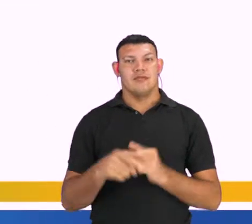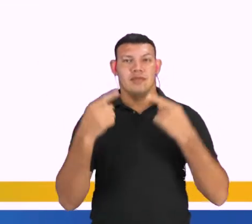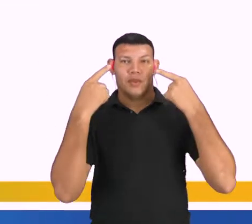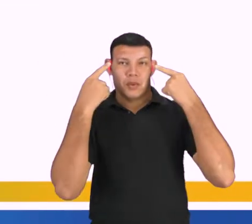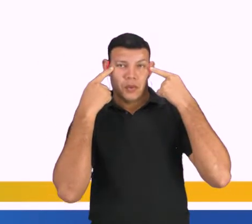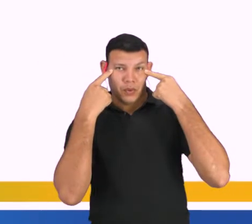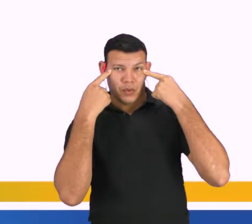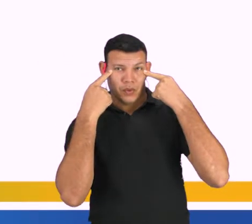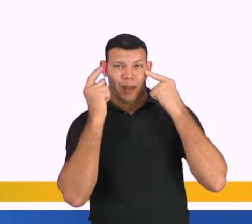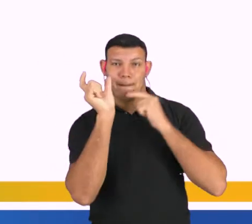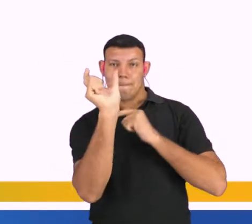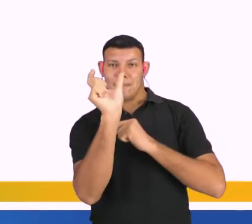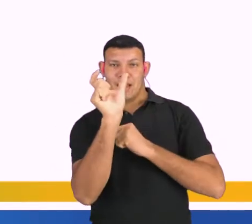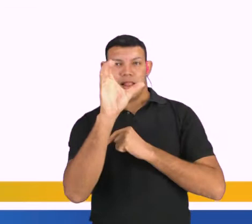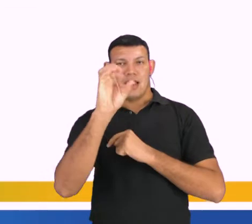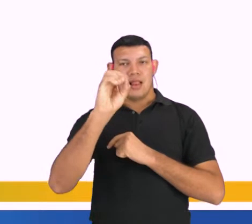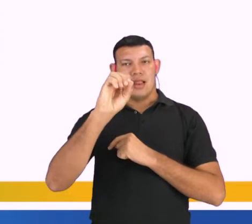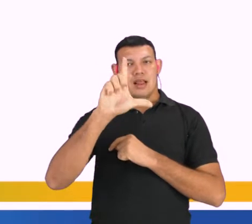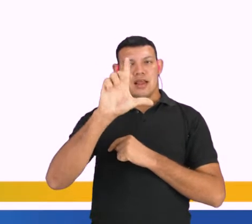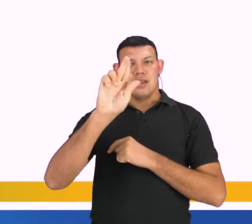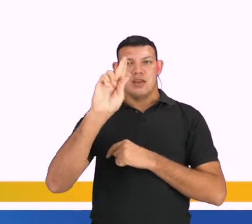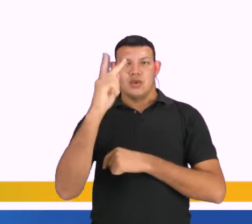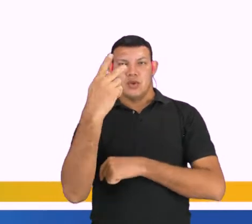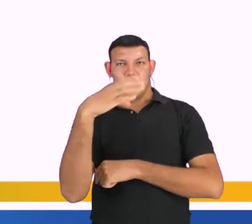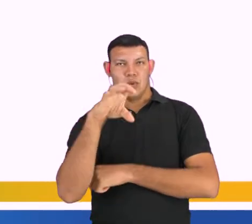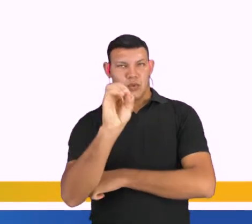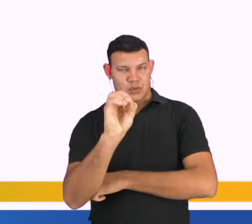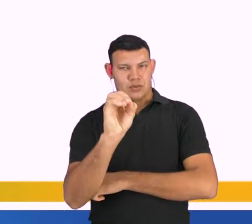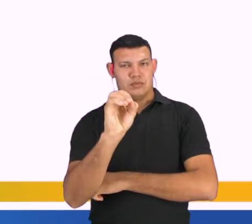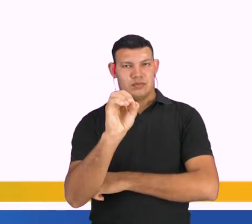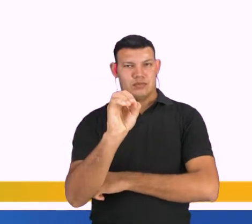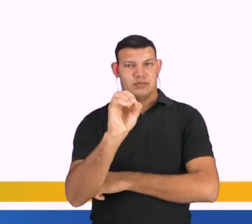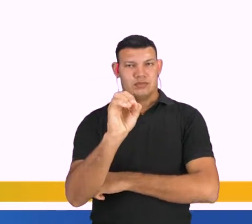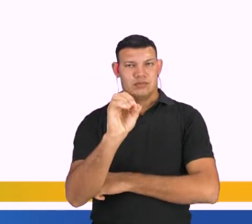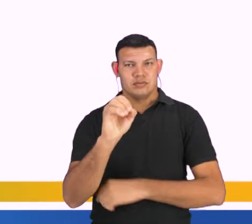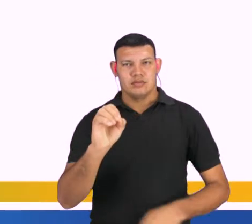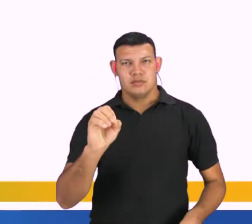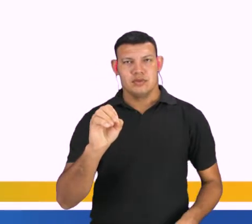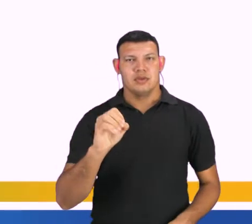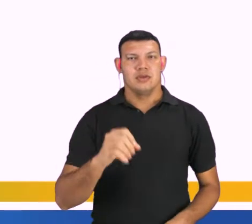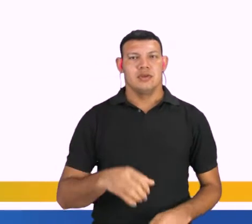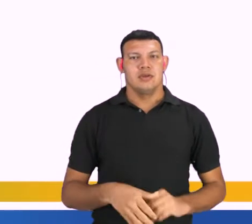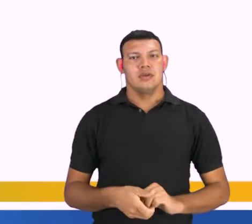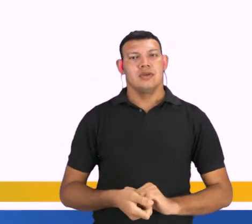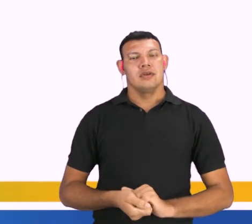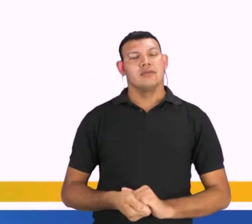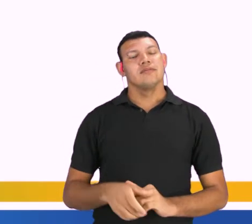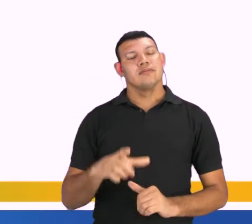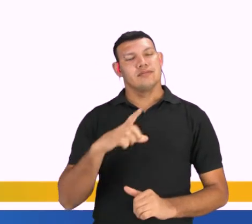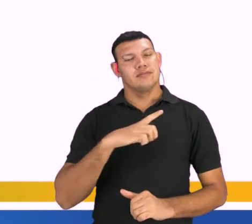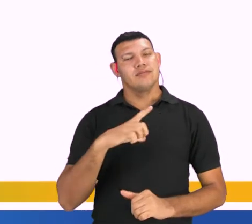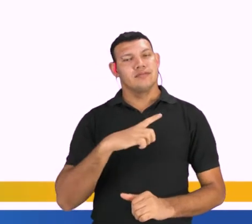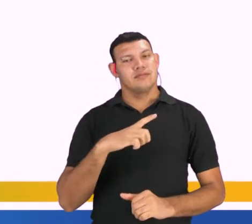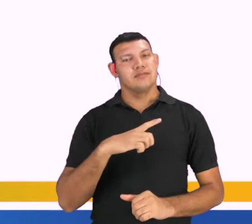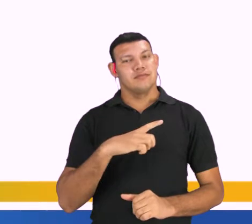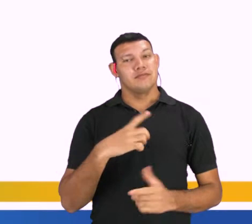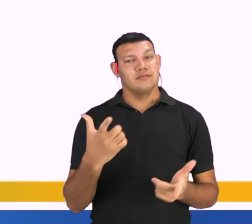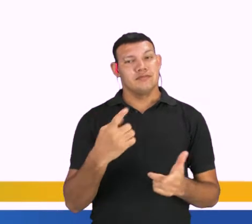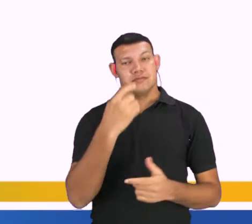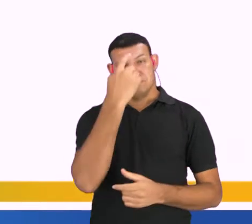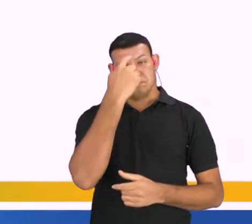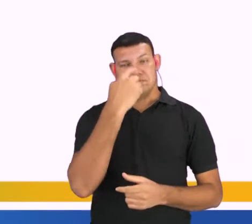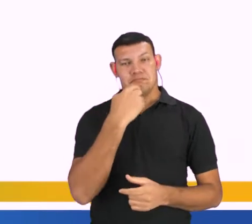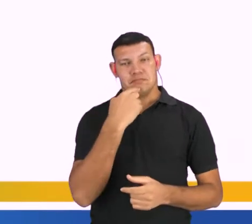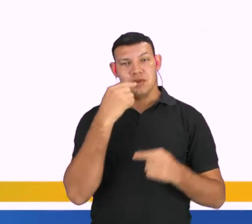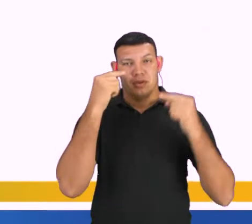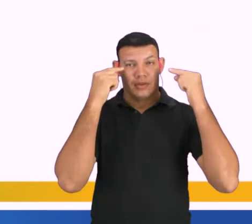oposição rígida, porque ao mesmo tempo temos a palavra escrita olho, como também temos dois olhos, utilizando